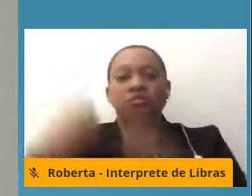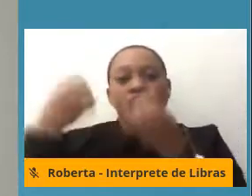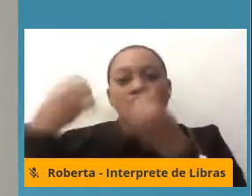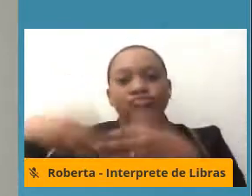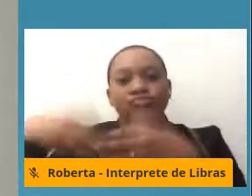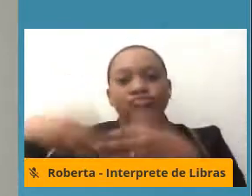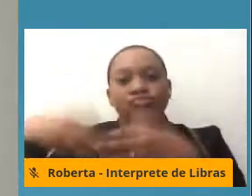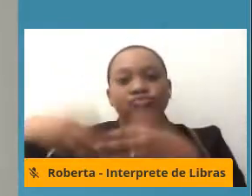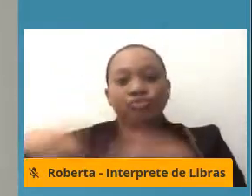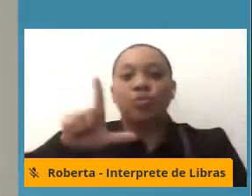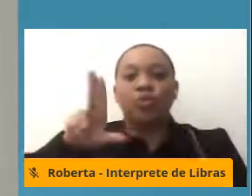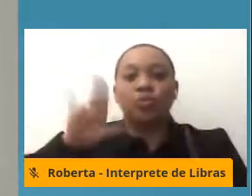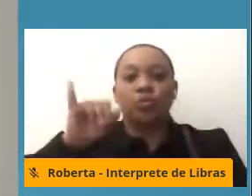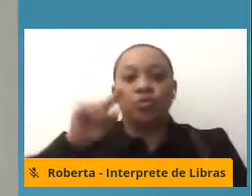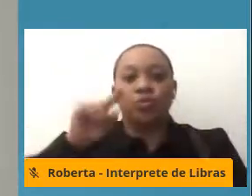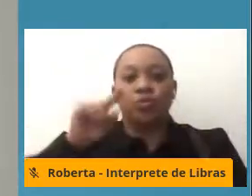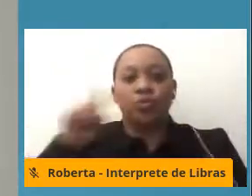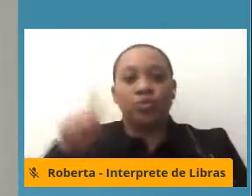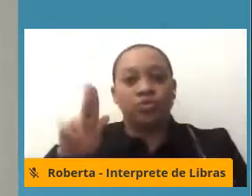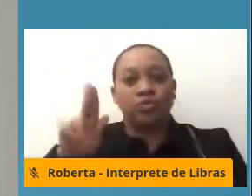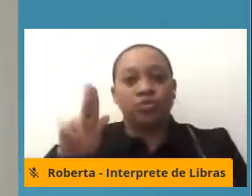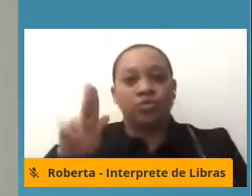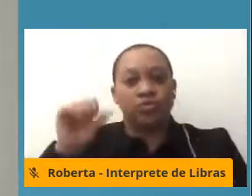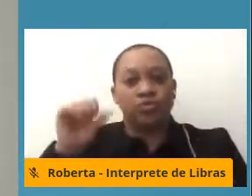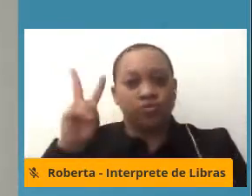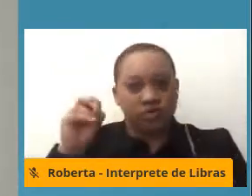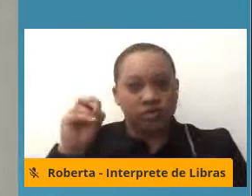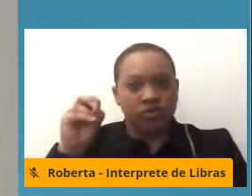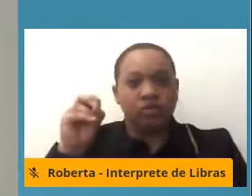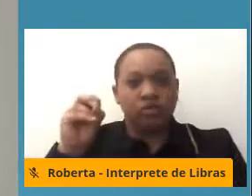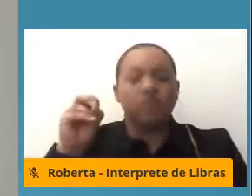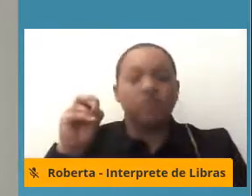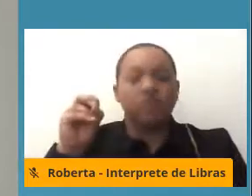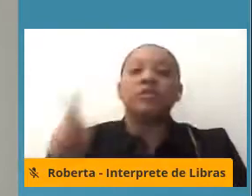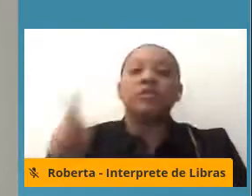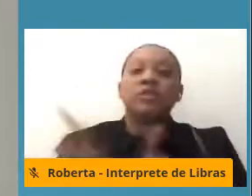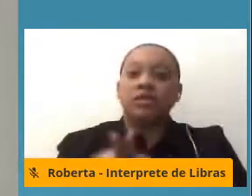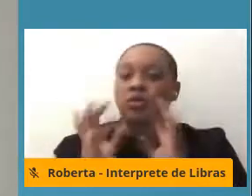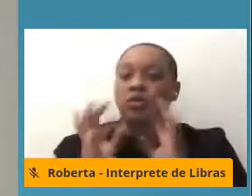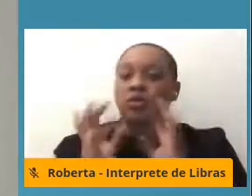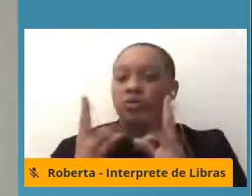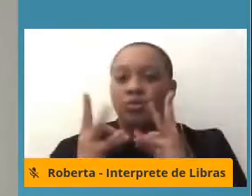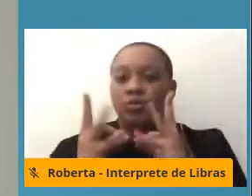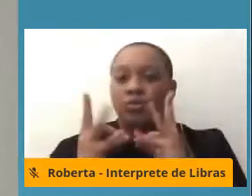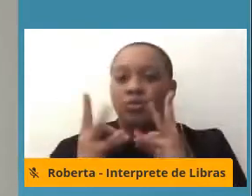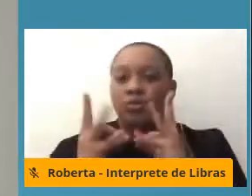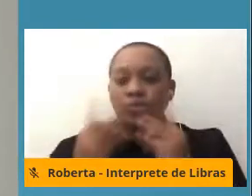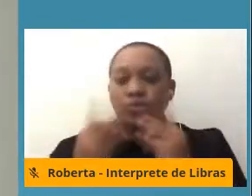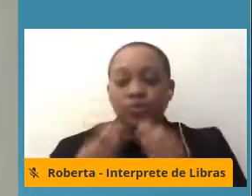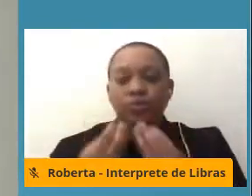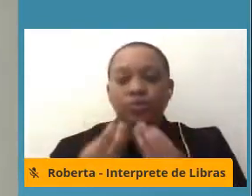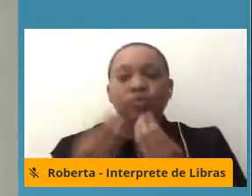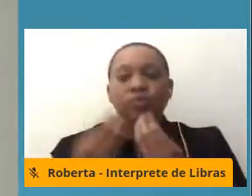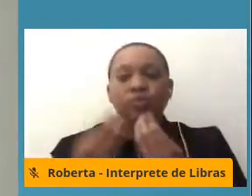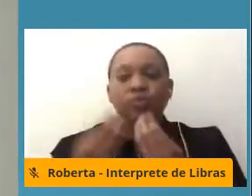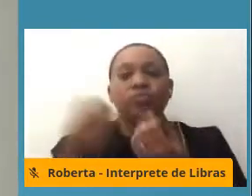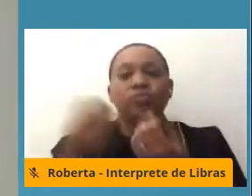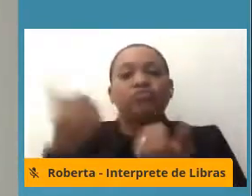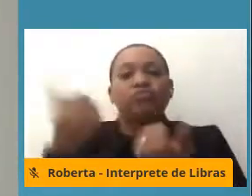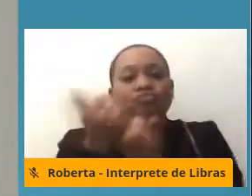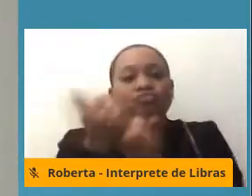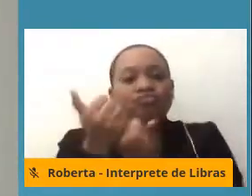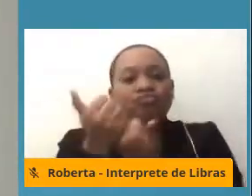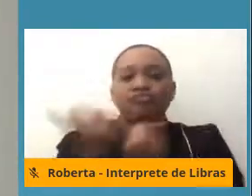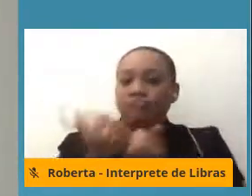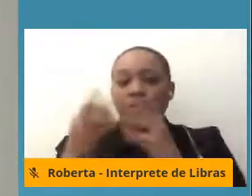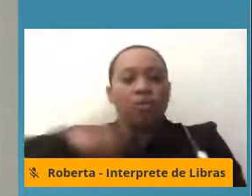o nacional, que deram todo o apoio, todo o suporte, que estavam lá a qualquer momento, em qualquer horário, né, para a gente tirar